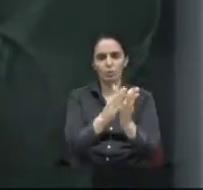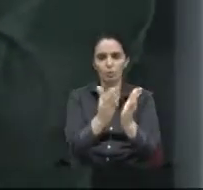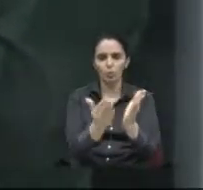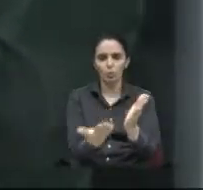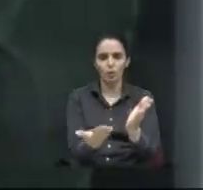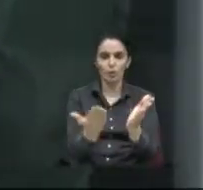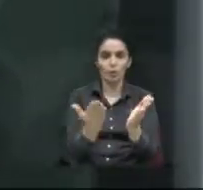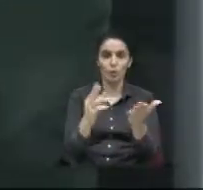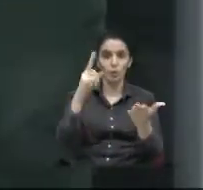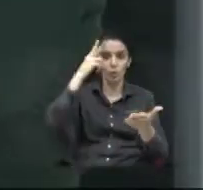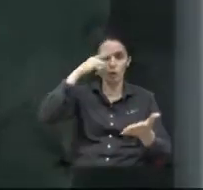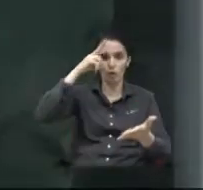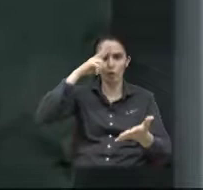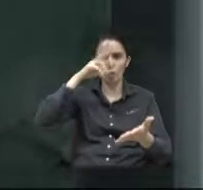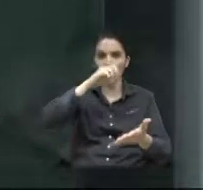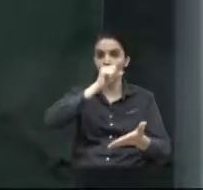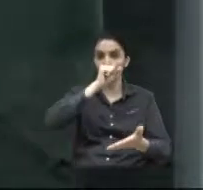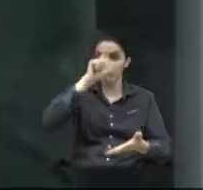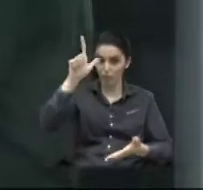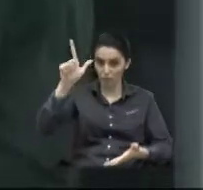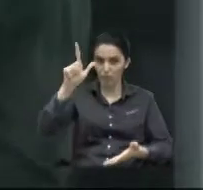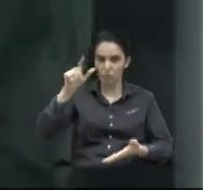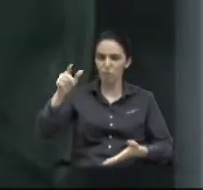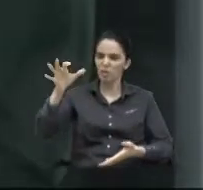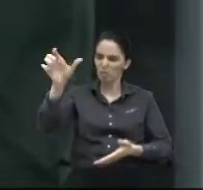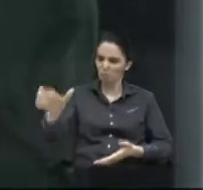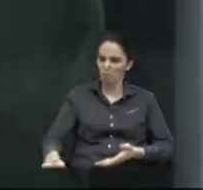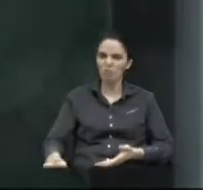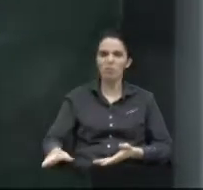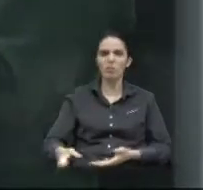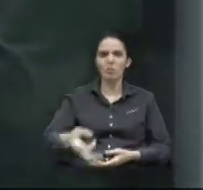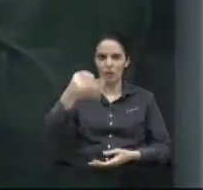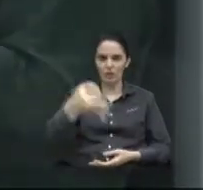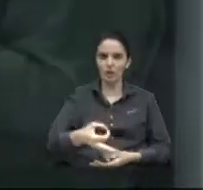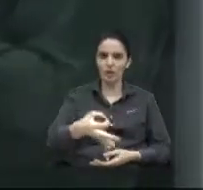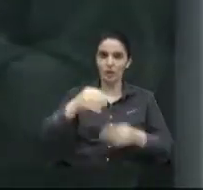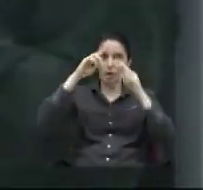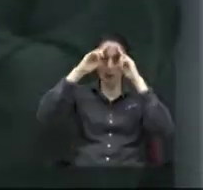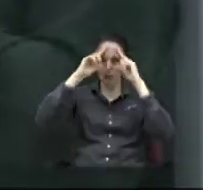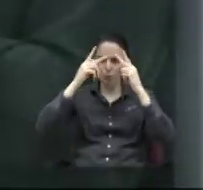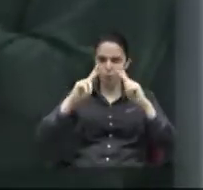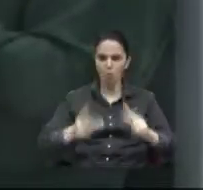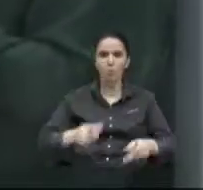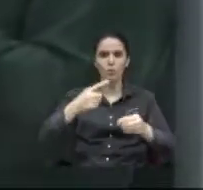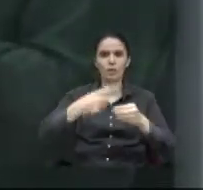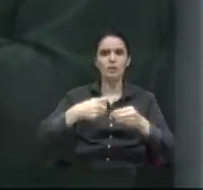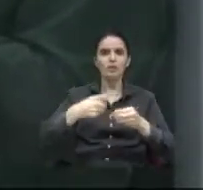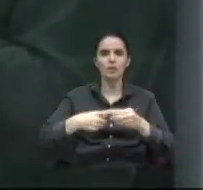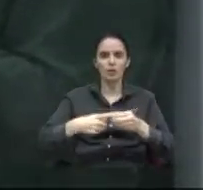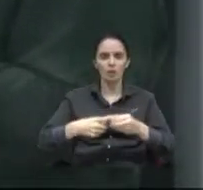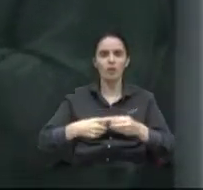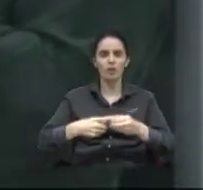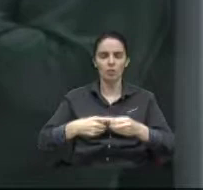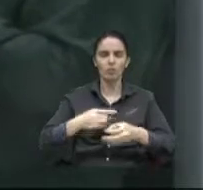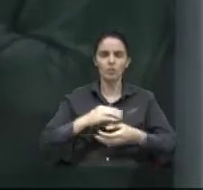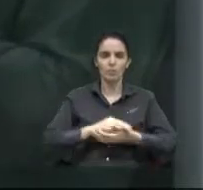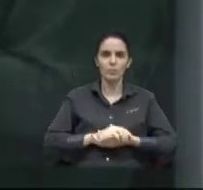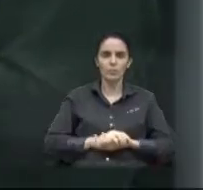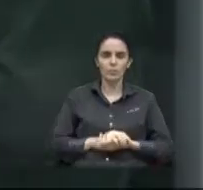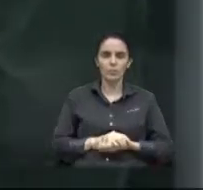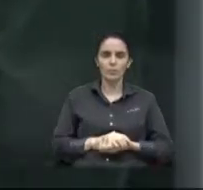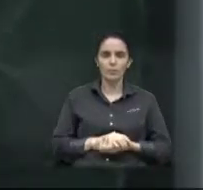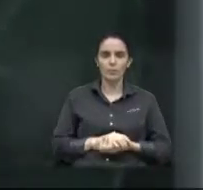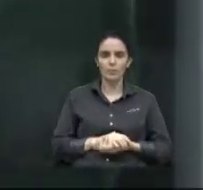Limeiras pessoas que verdadeiramente dignificaram e honraram essa cidade. E doutor Romalino sempre fez